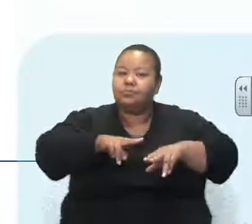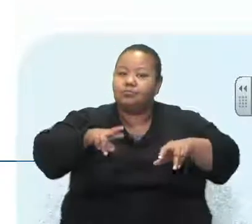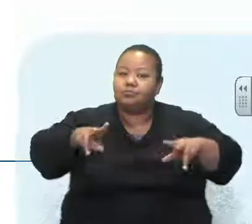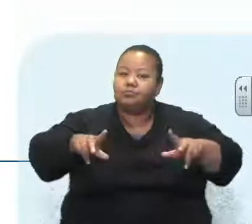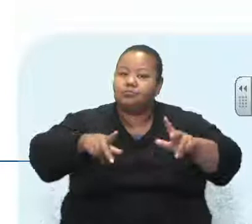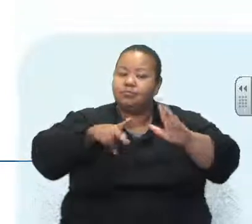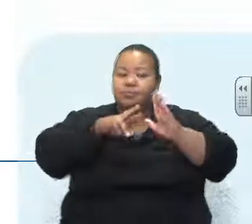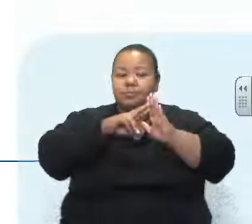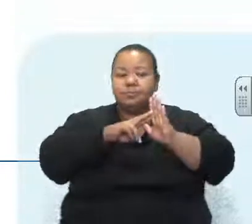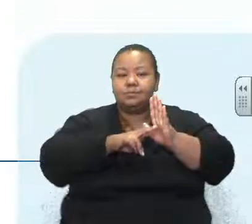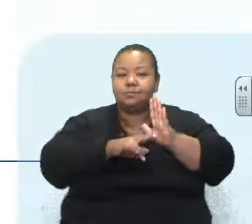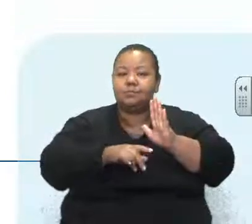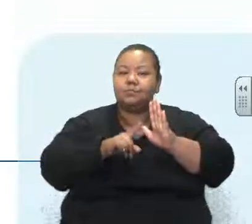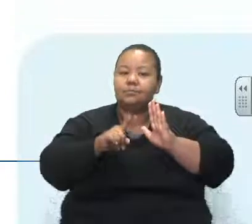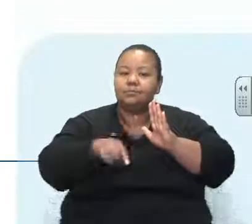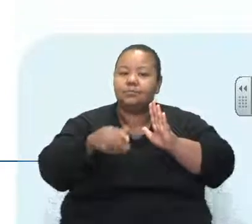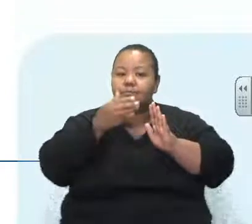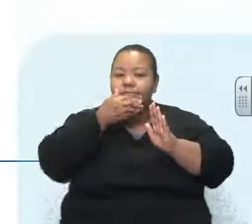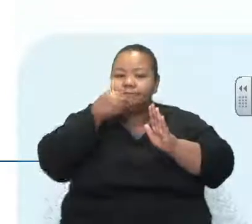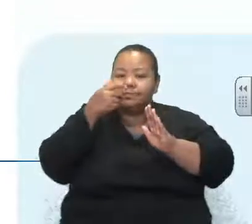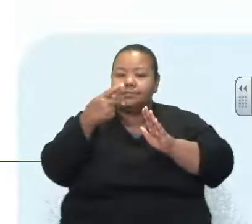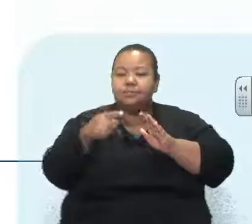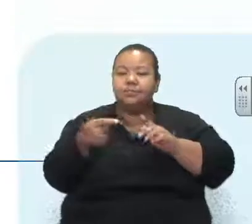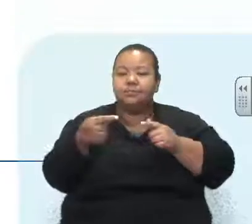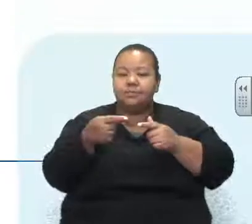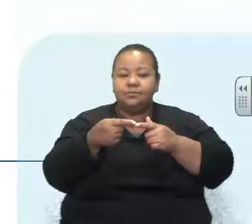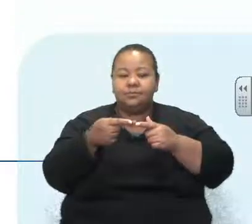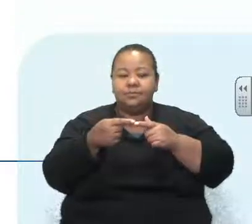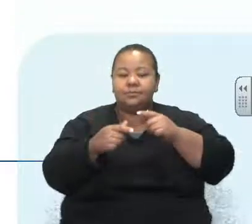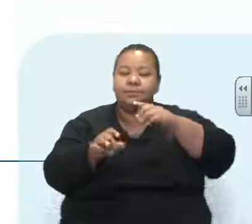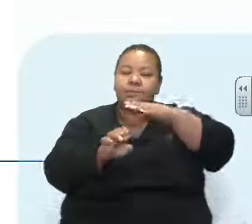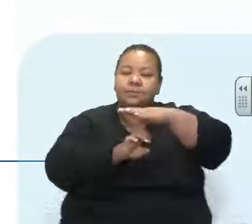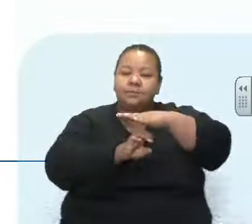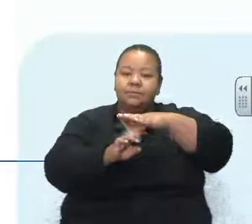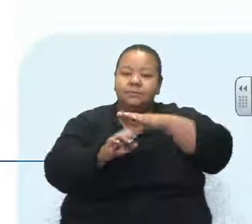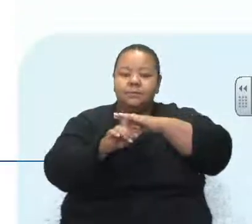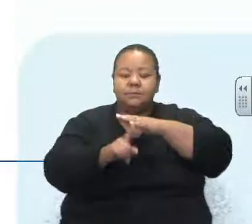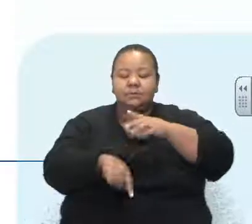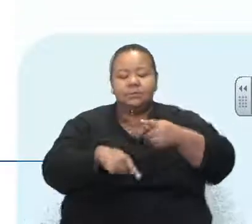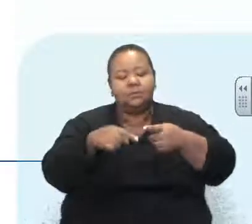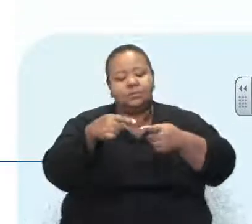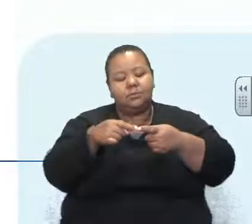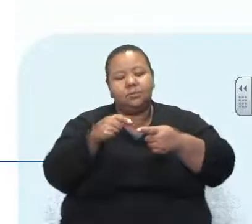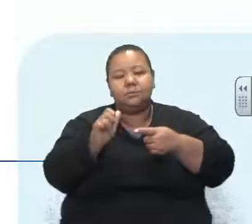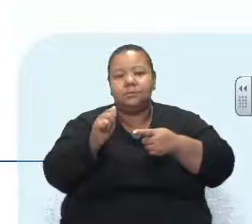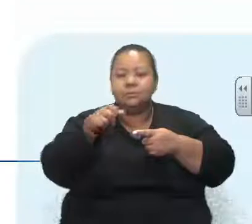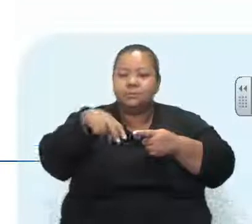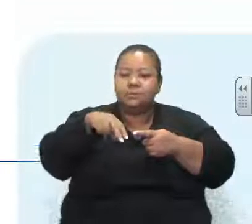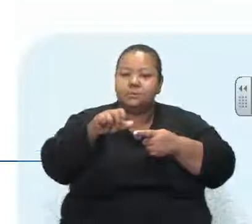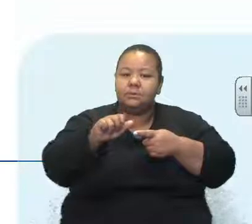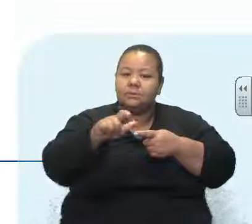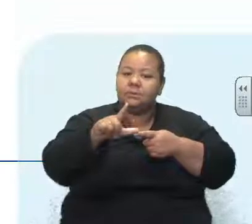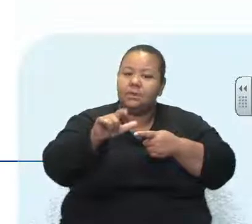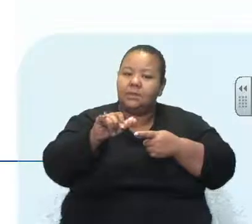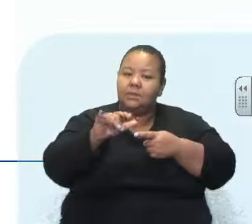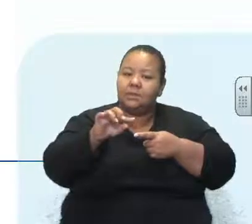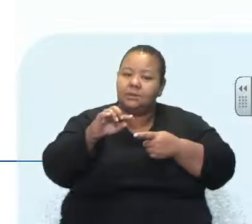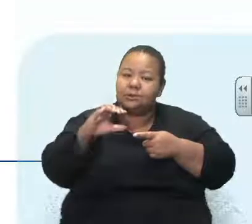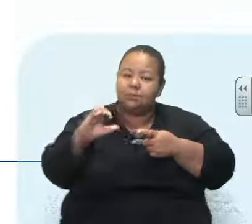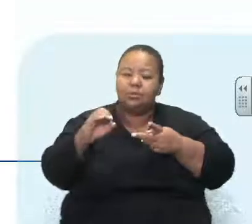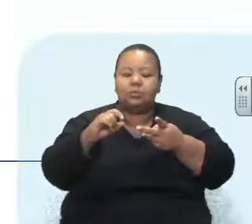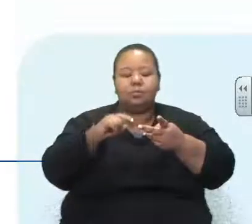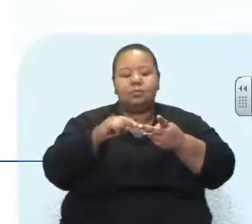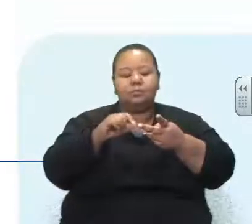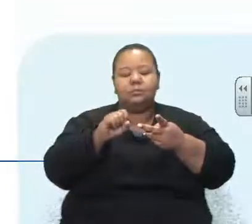Qual relatório? Aquele que for mais interessante para a empresa, se é um relatório analítico, se é um relatório sintético, se é um relatório parcial. Aquele relatório que